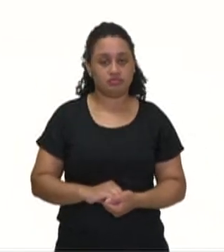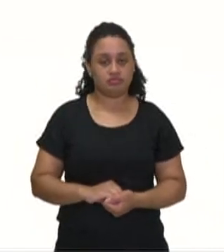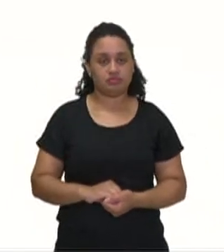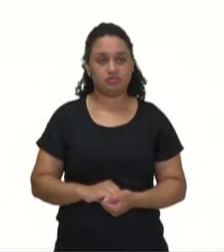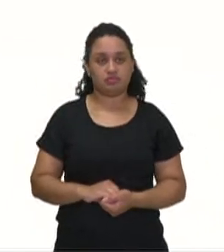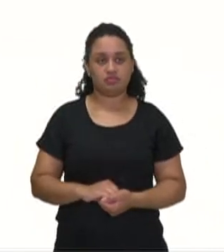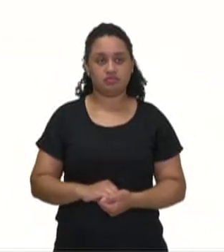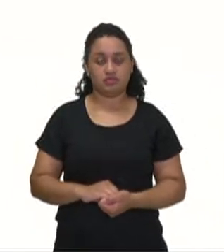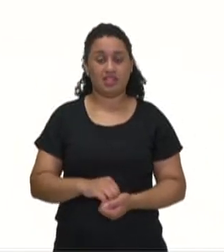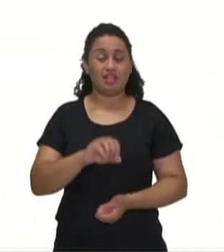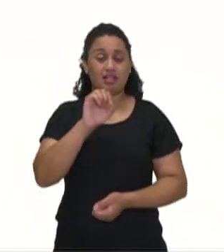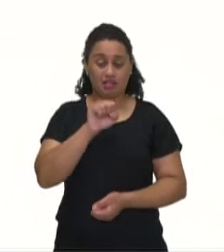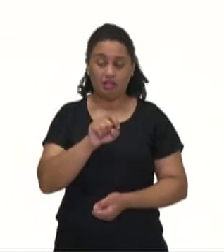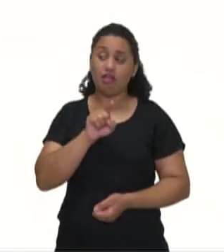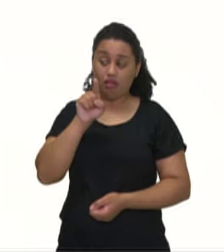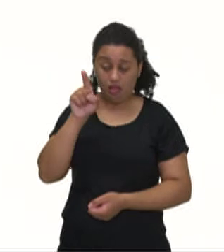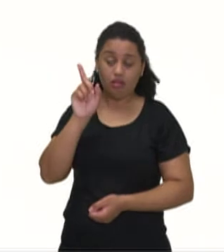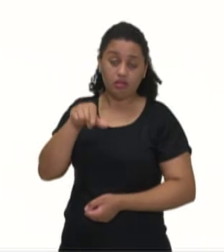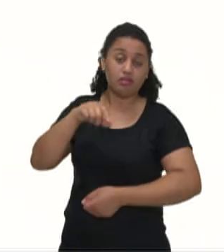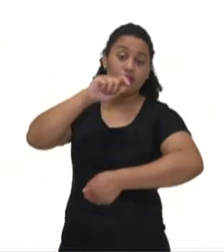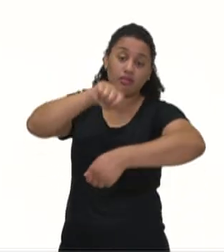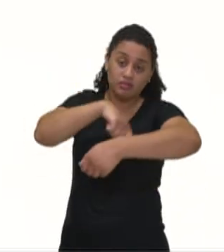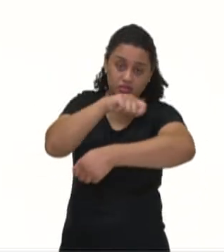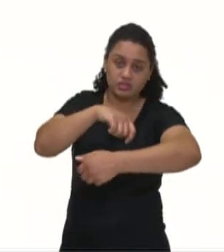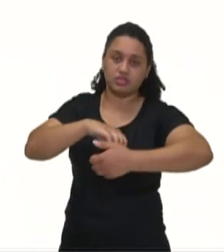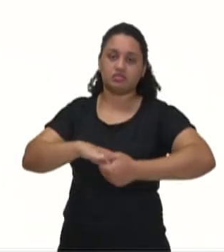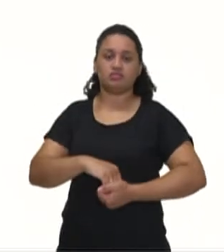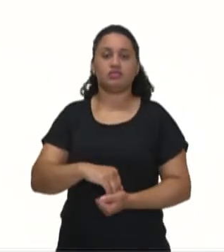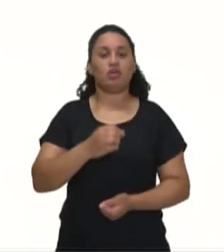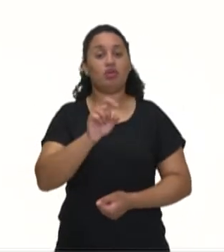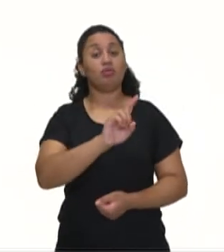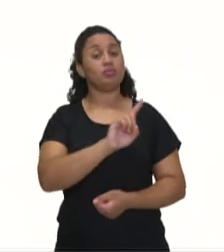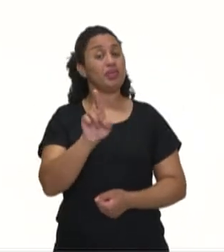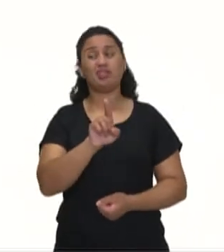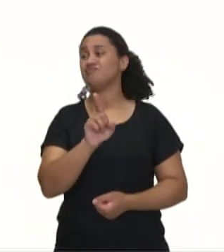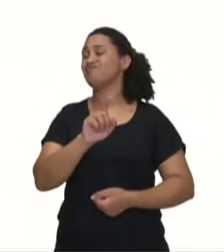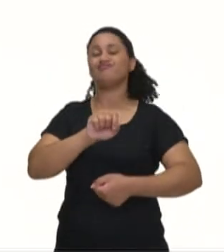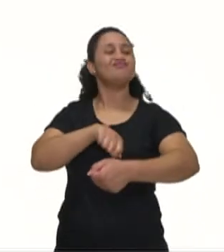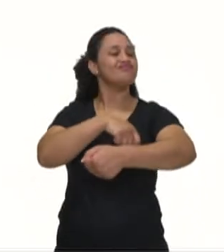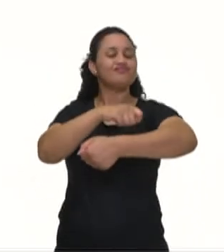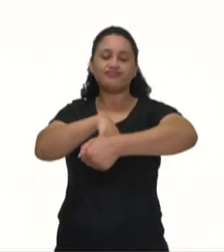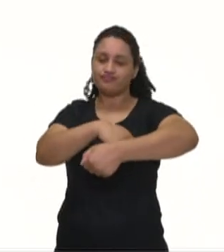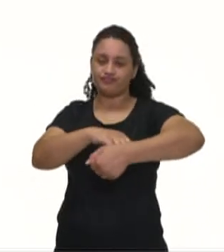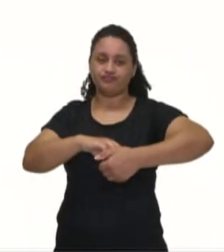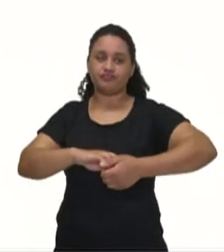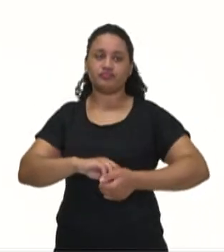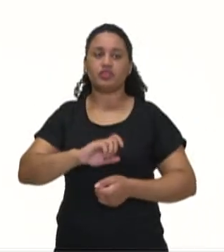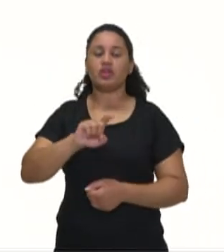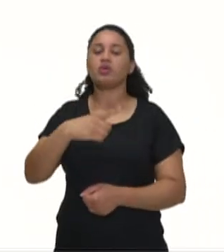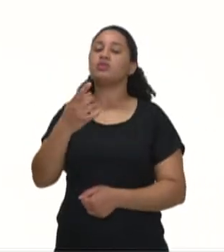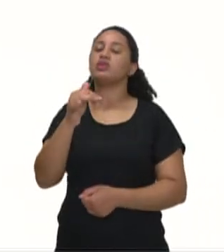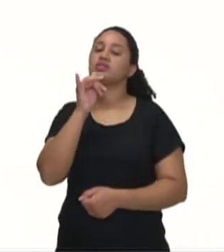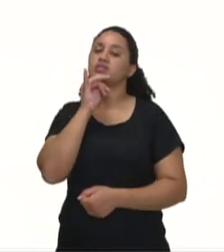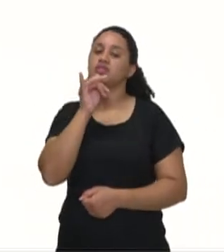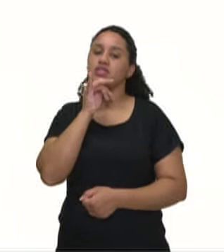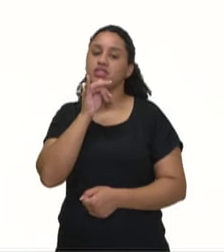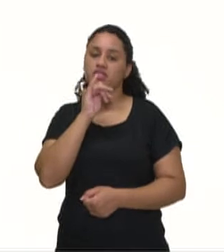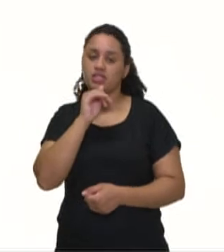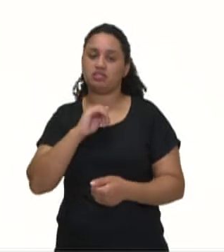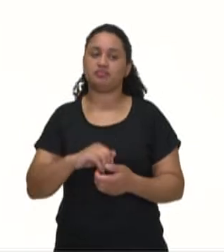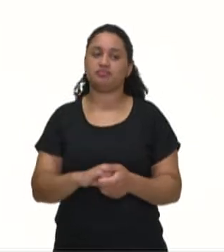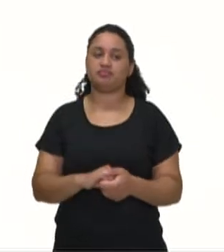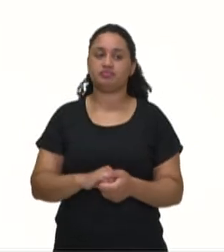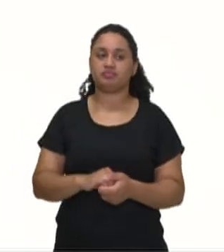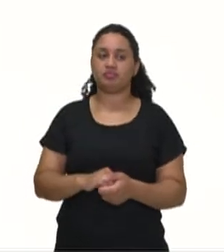is cooking. No, he isn't cooking. Ok? Mais um exemplo, ó. Is she watching